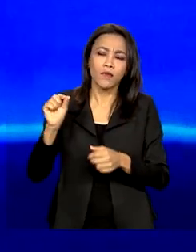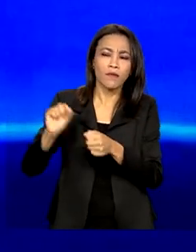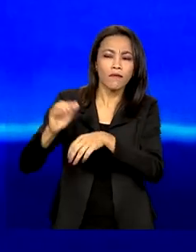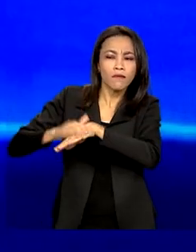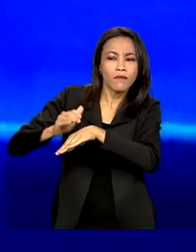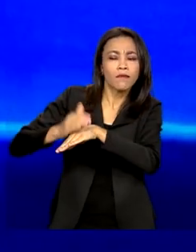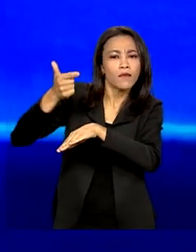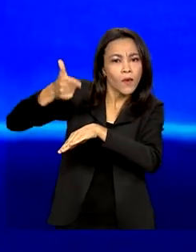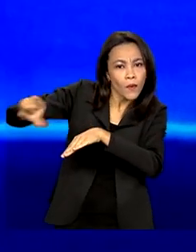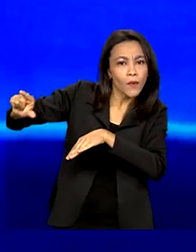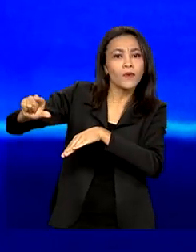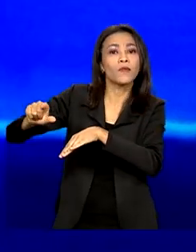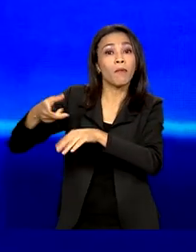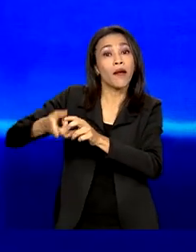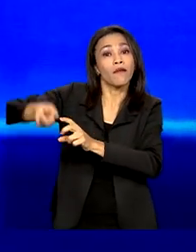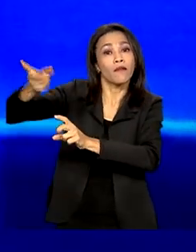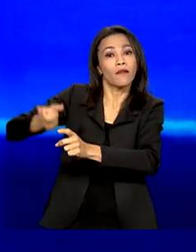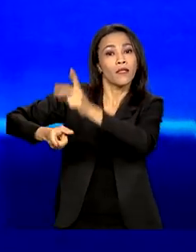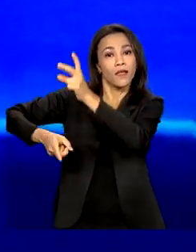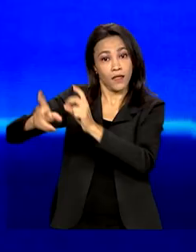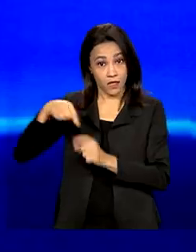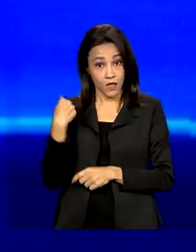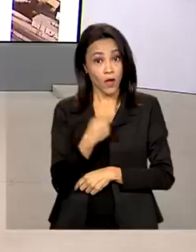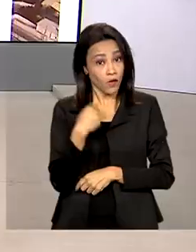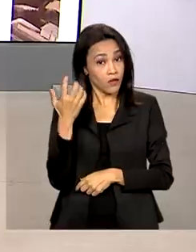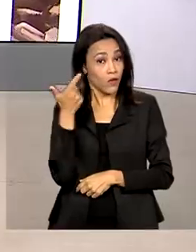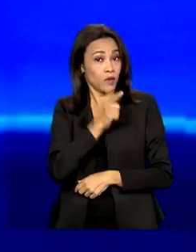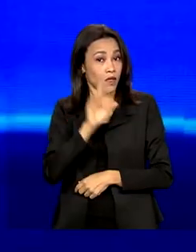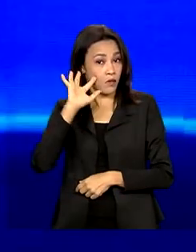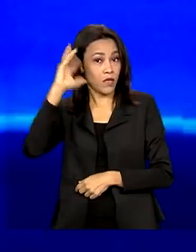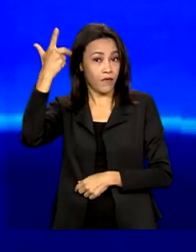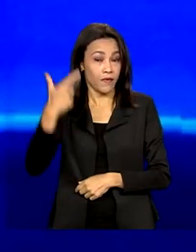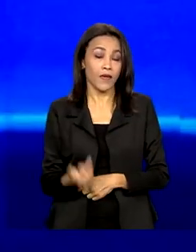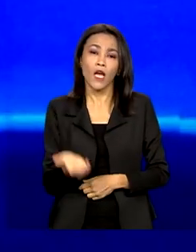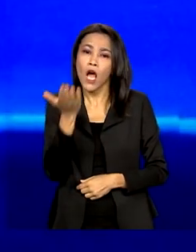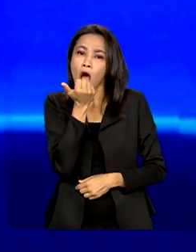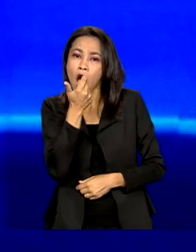exportação. E, mais uma vez, somos parte da solução, do alimento à energia limpa.